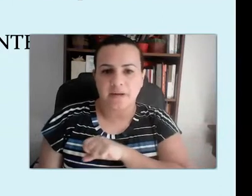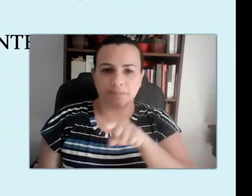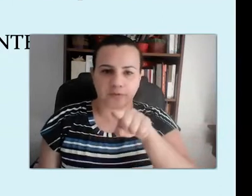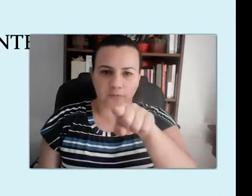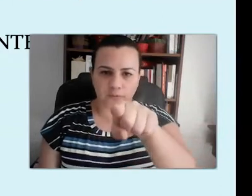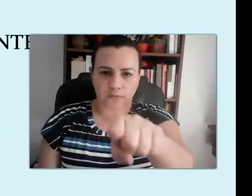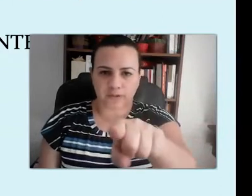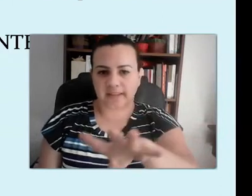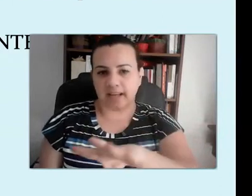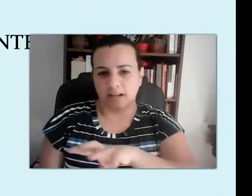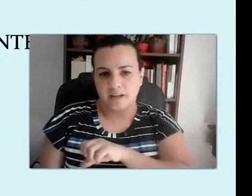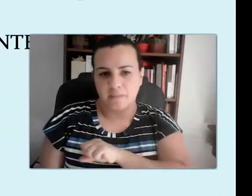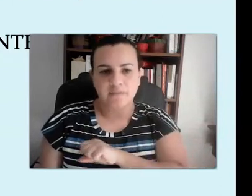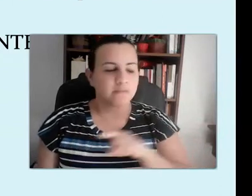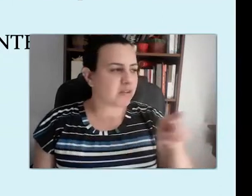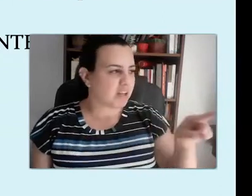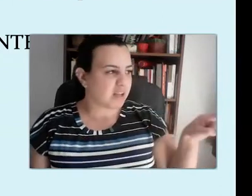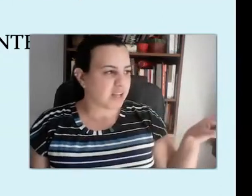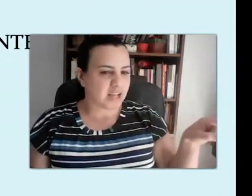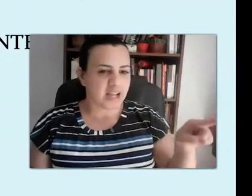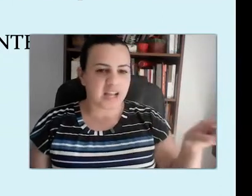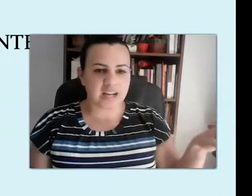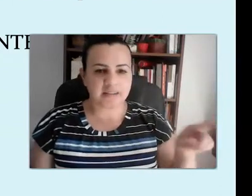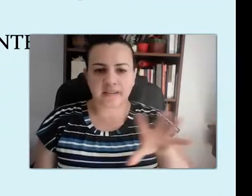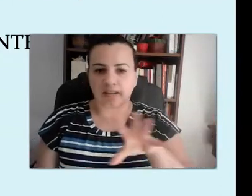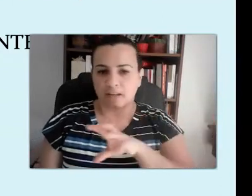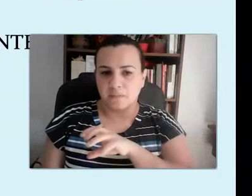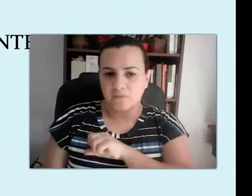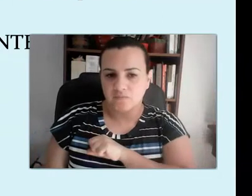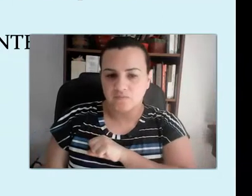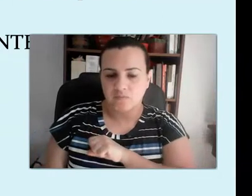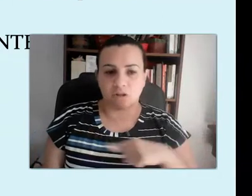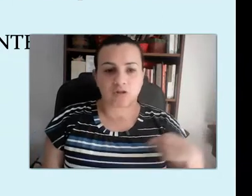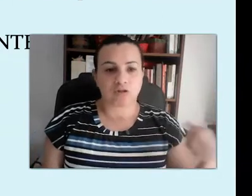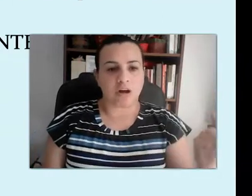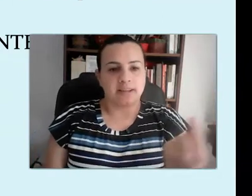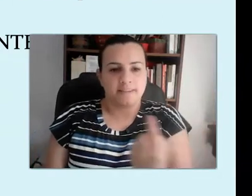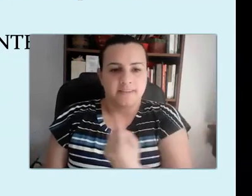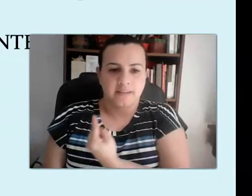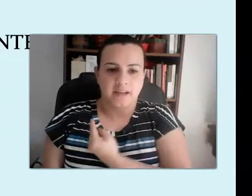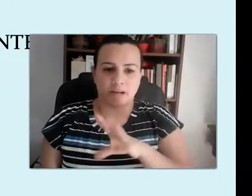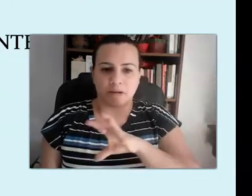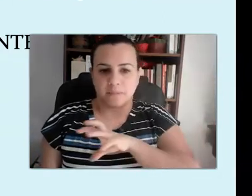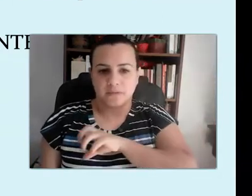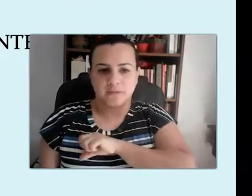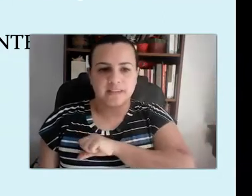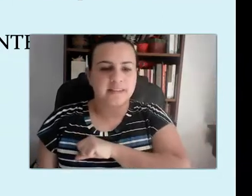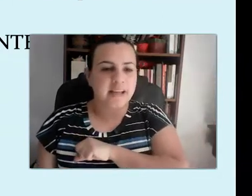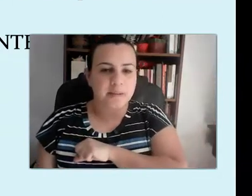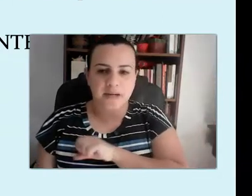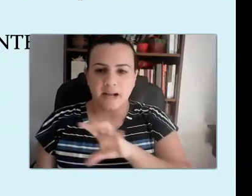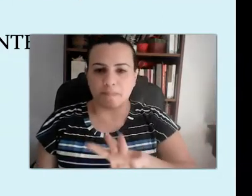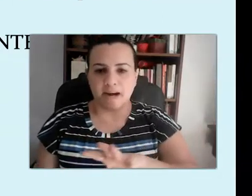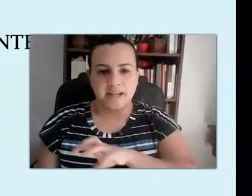ele ama, você ama, eles amam, nós amamos. Vai